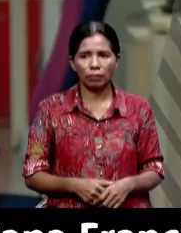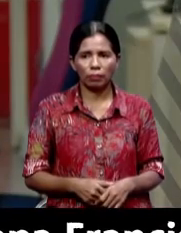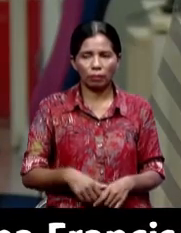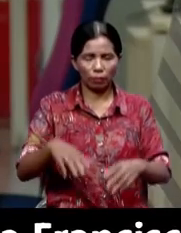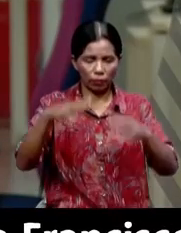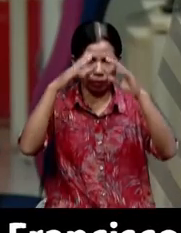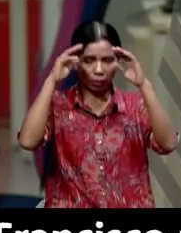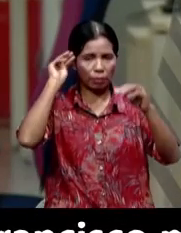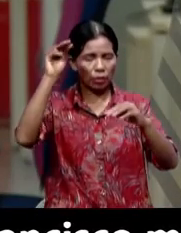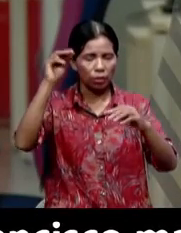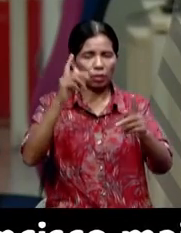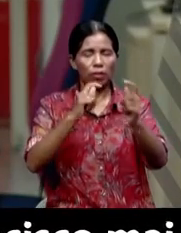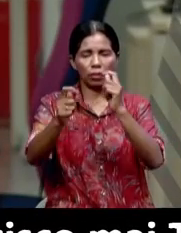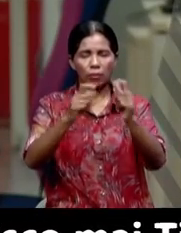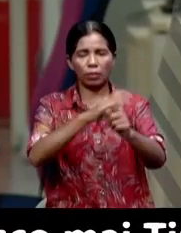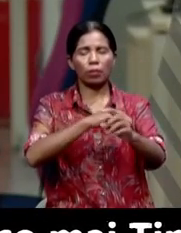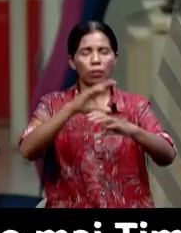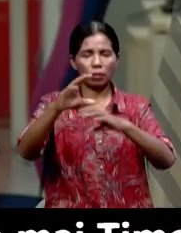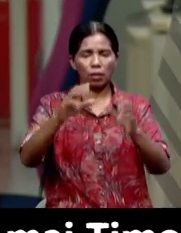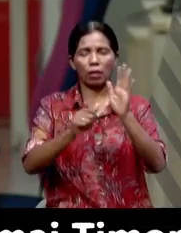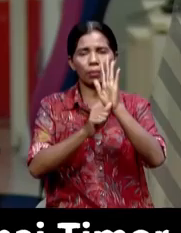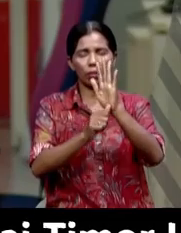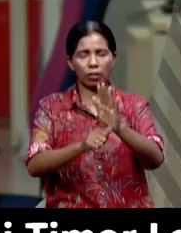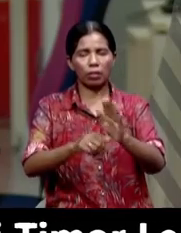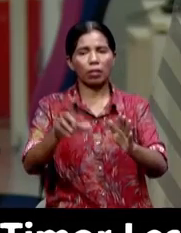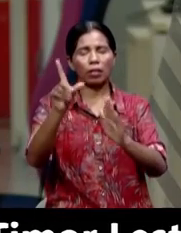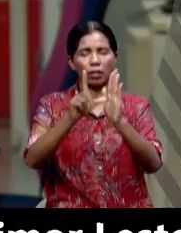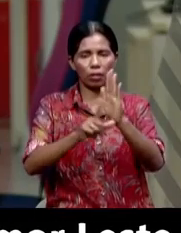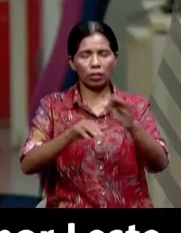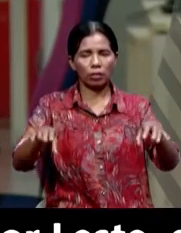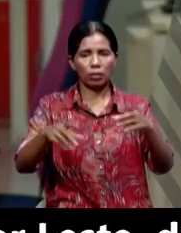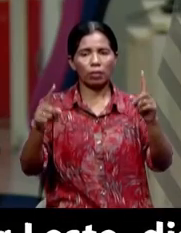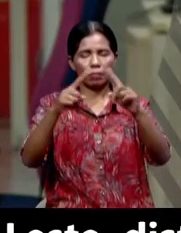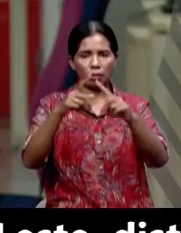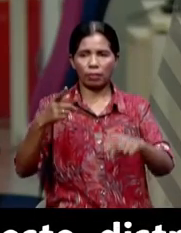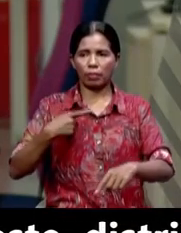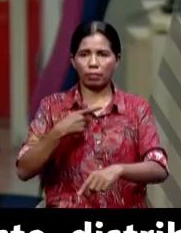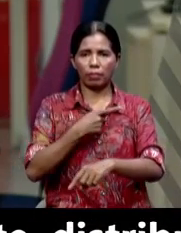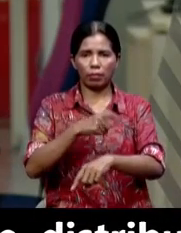Ministro de Transporte e Comunicação se apresenta lei com o Serviço Meteorológico para o Parlamento Nacional.